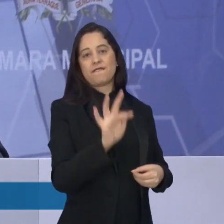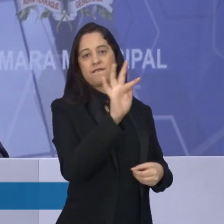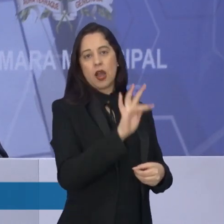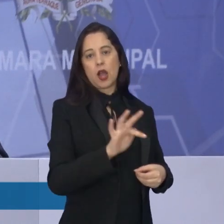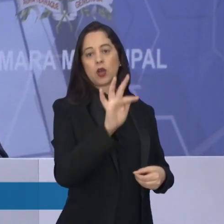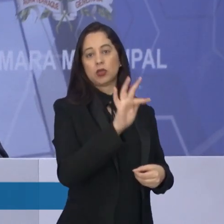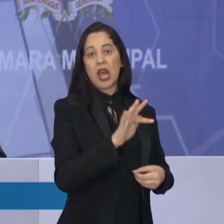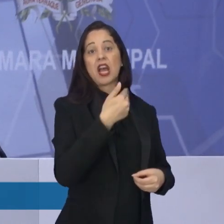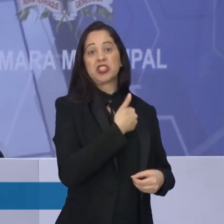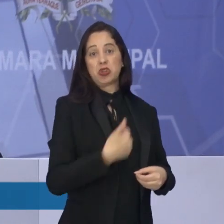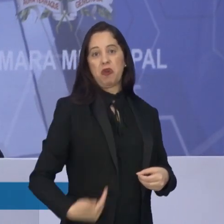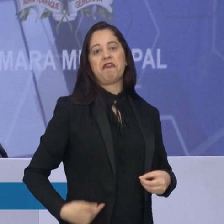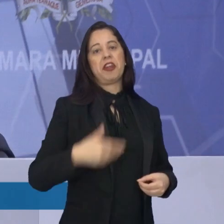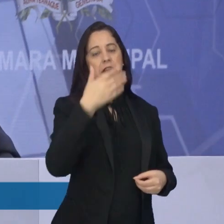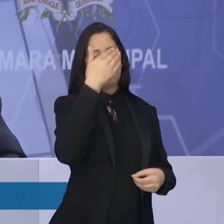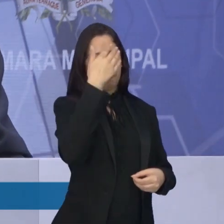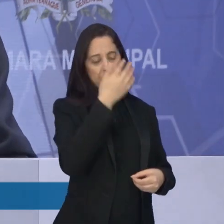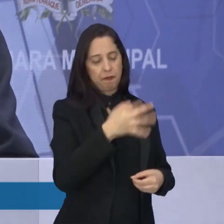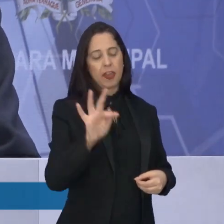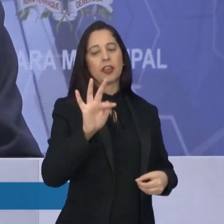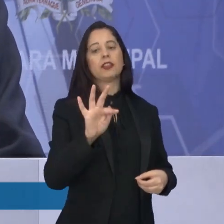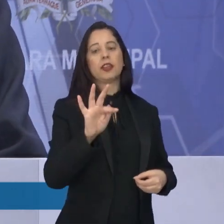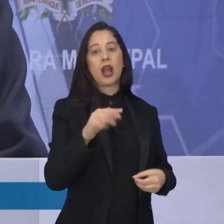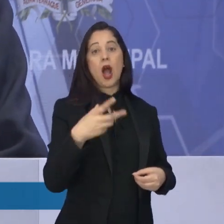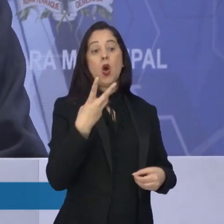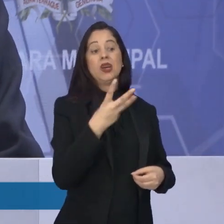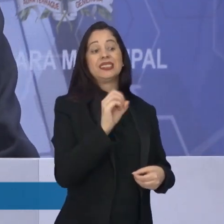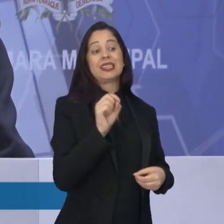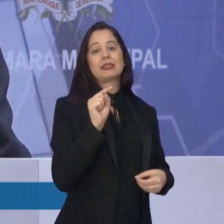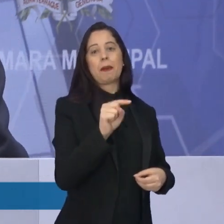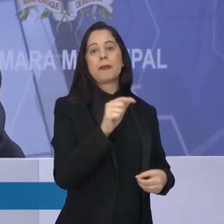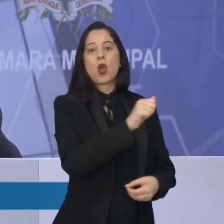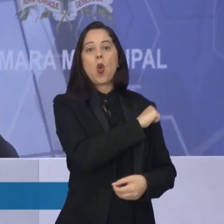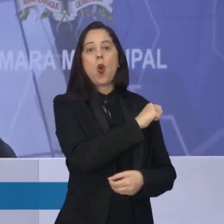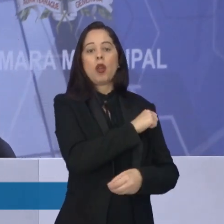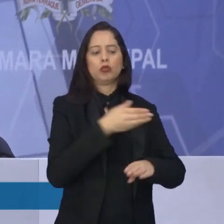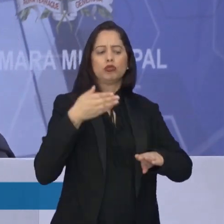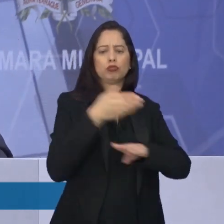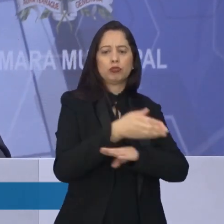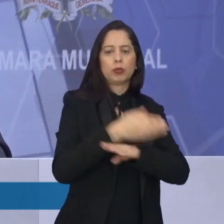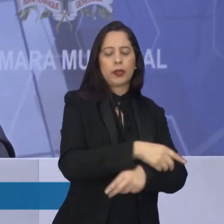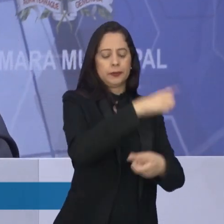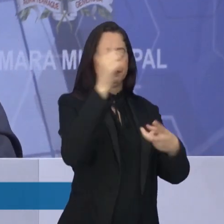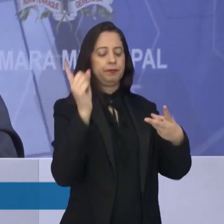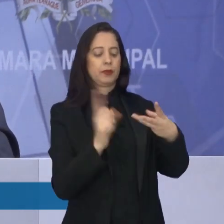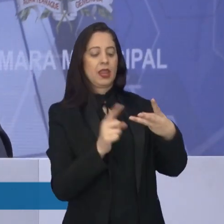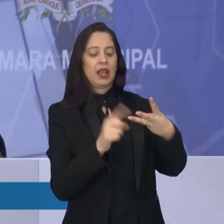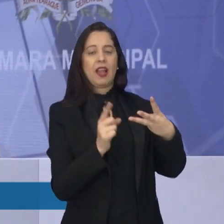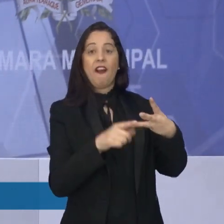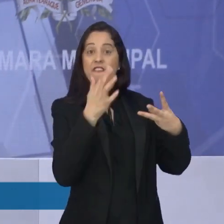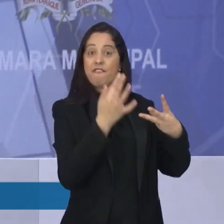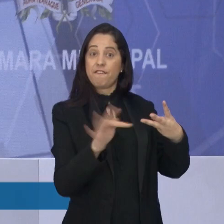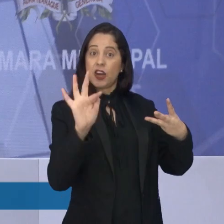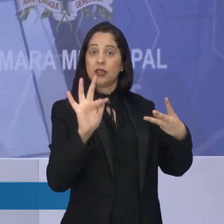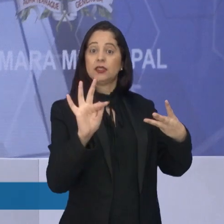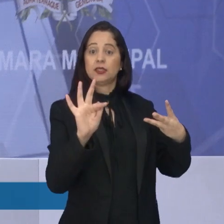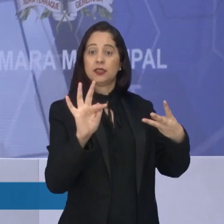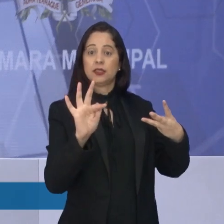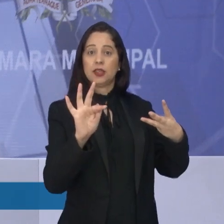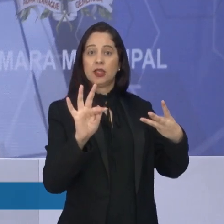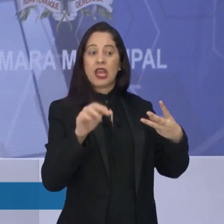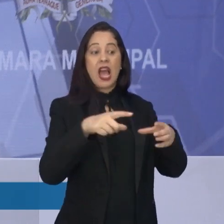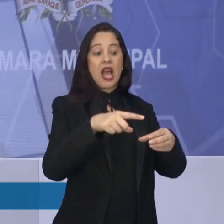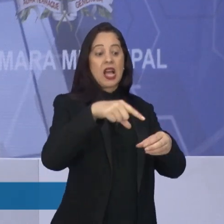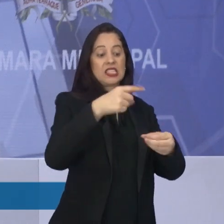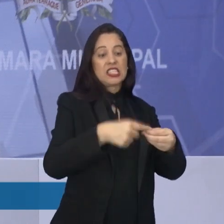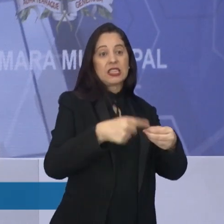Basco, pública e gratuita, com mais de 30 mil alunos. Saí da Espanha e fui para a França. A cidade escolhida foi Nice. O